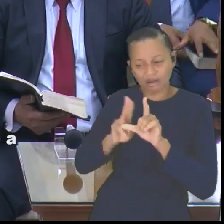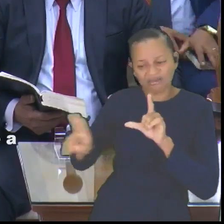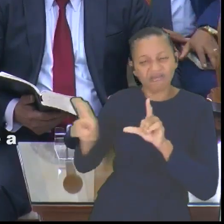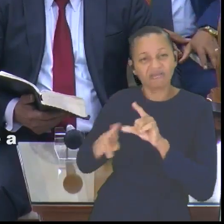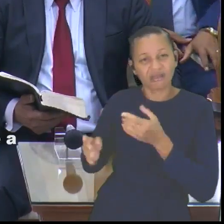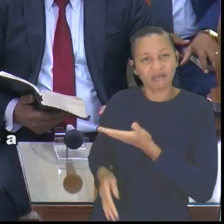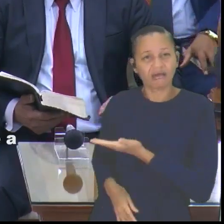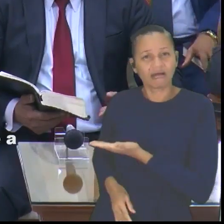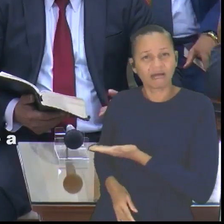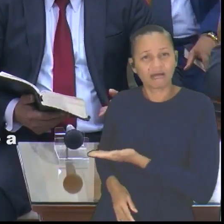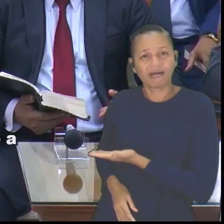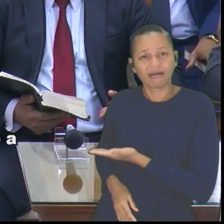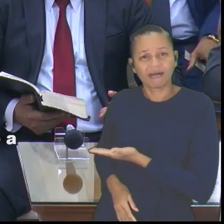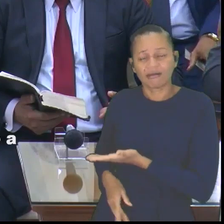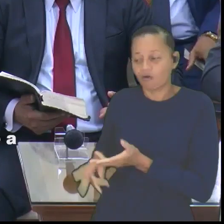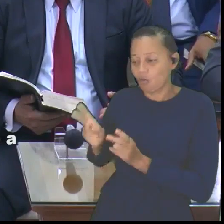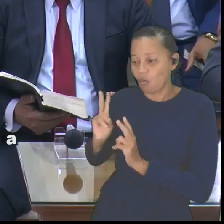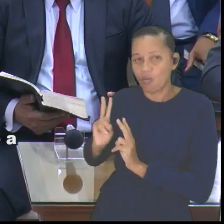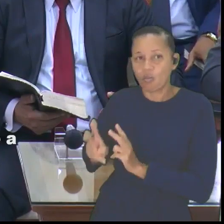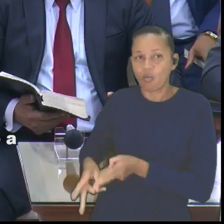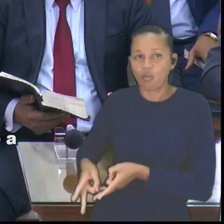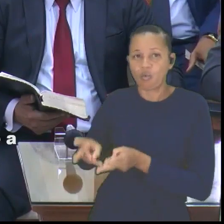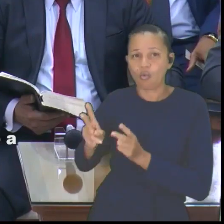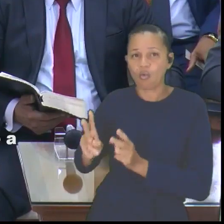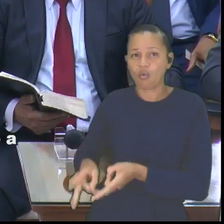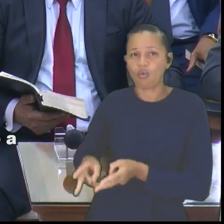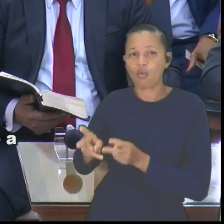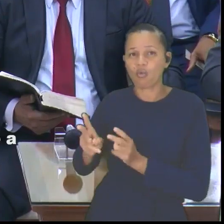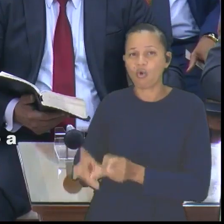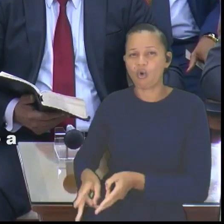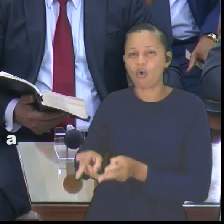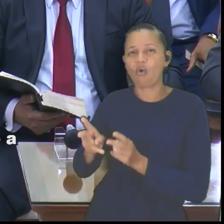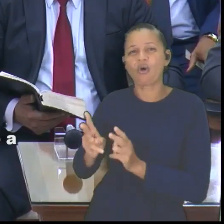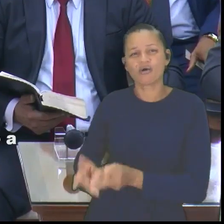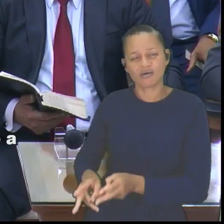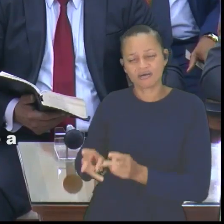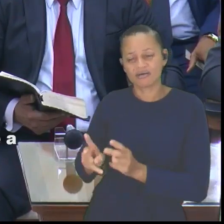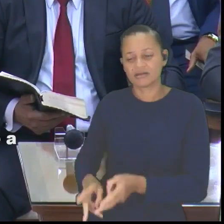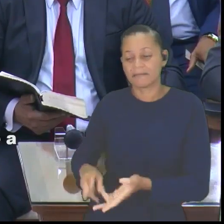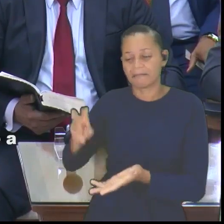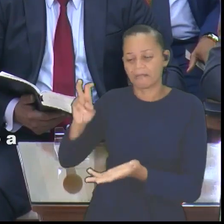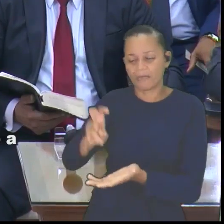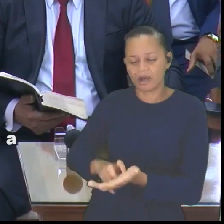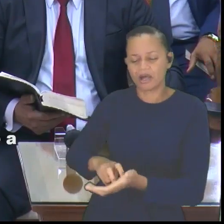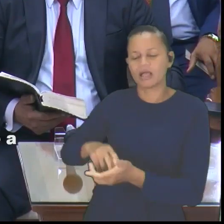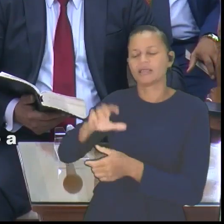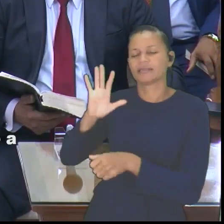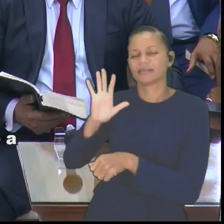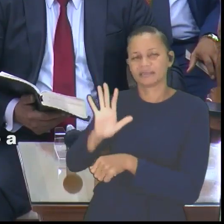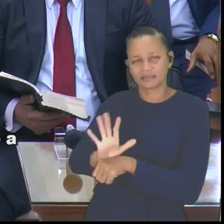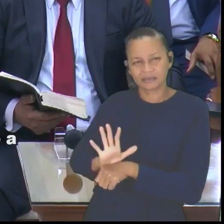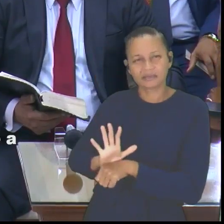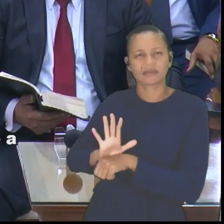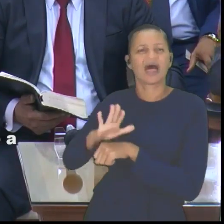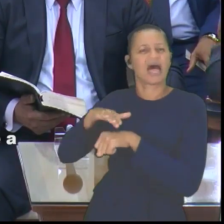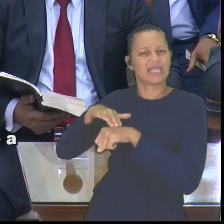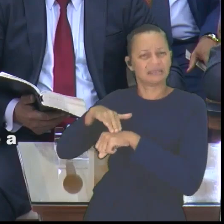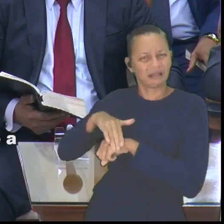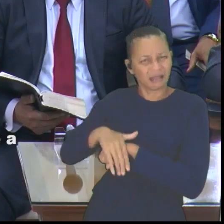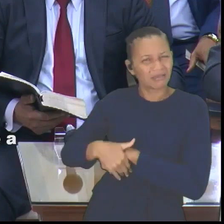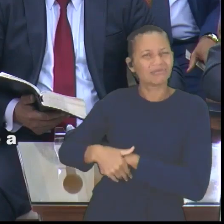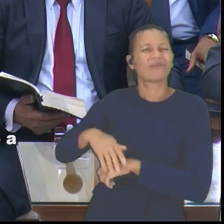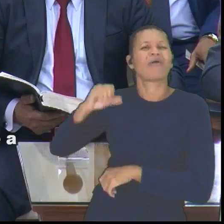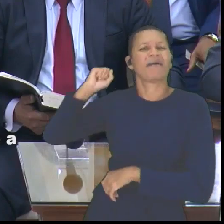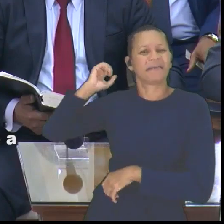irmãos? Contínua oração. Entrava turno, saía turno, era de manhã, era à